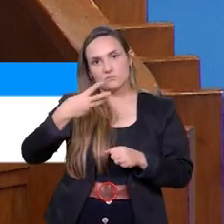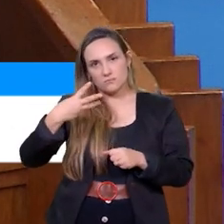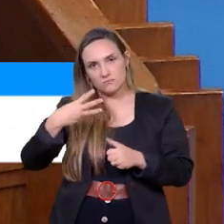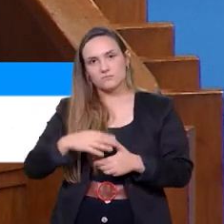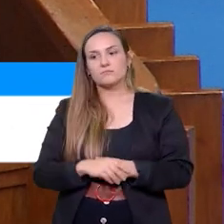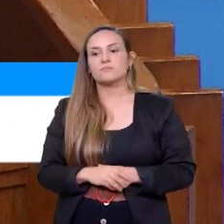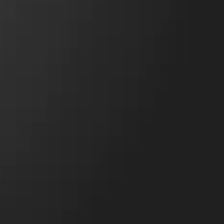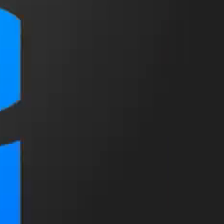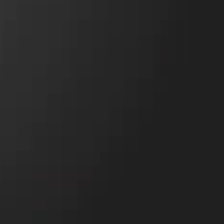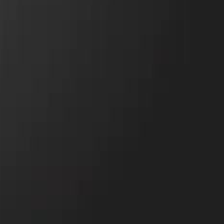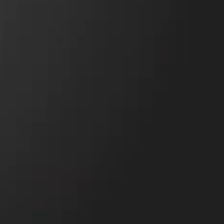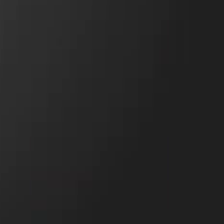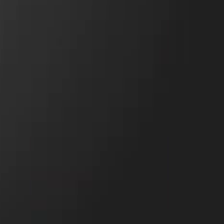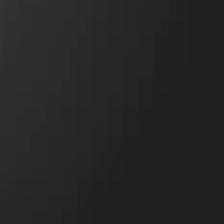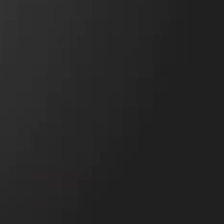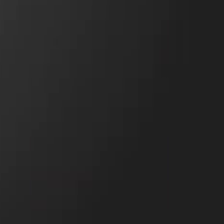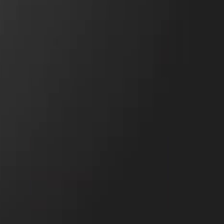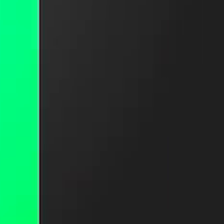de 2023